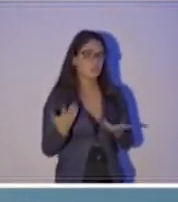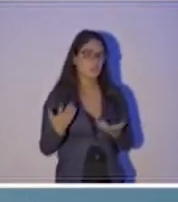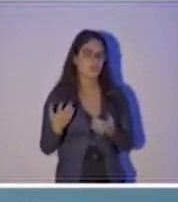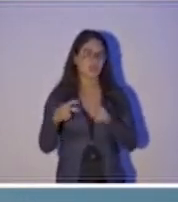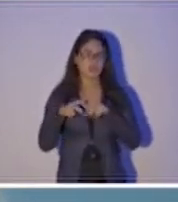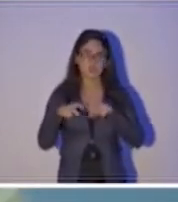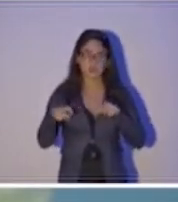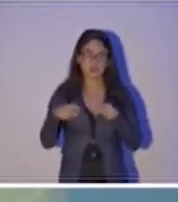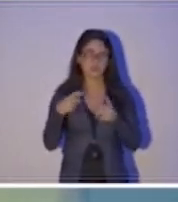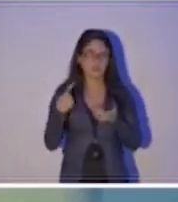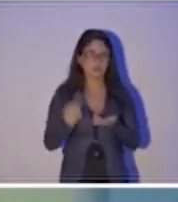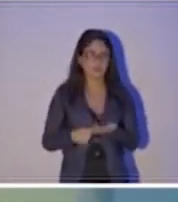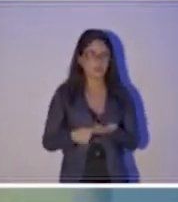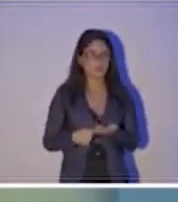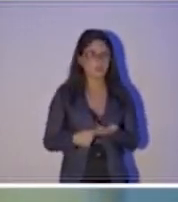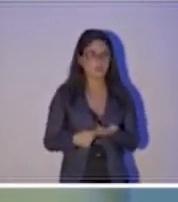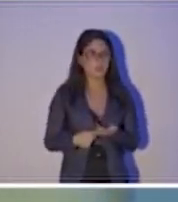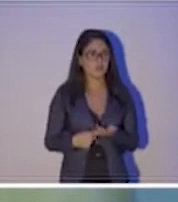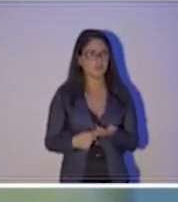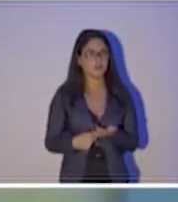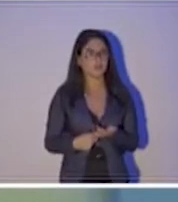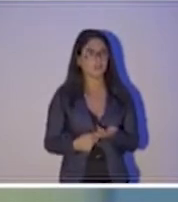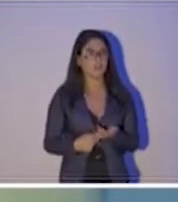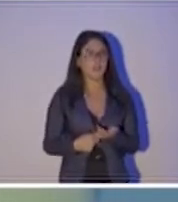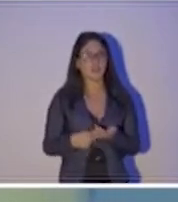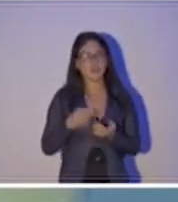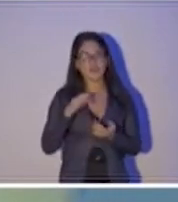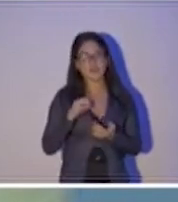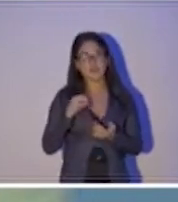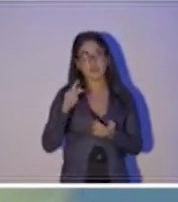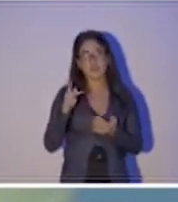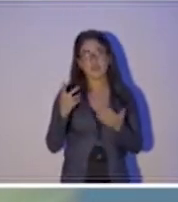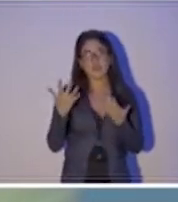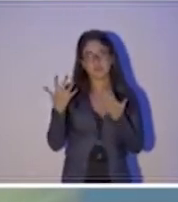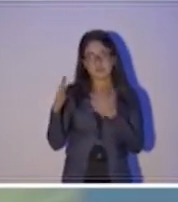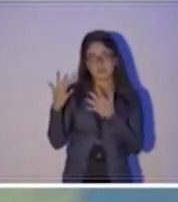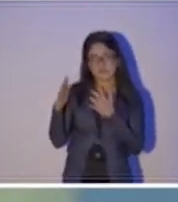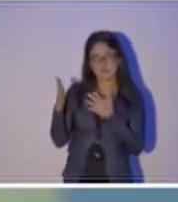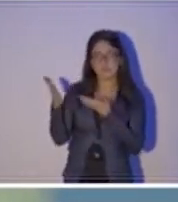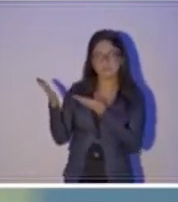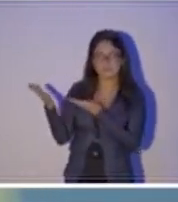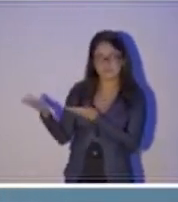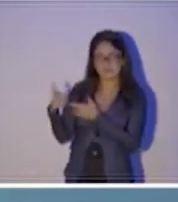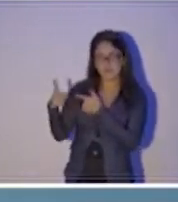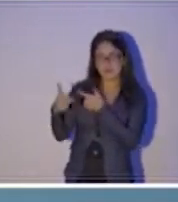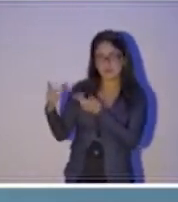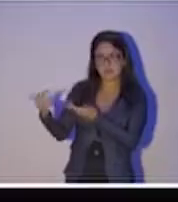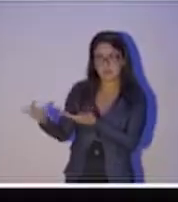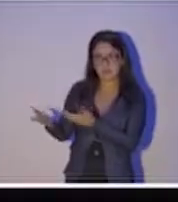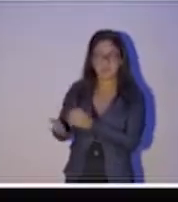alunos, que estão aqui para falar que o Rodolfo é top. E eu queria pedir uma salva de palmas de novo para esse trabalho.